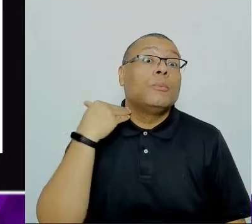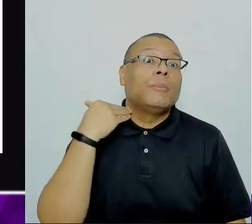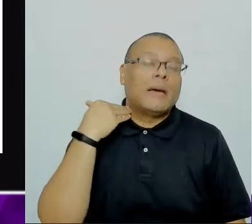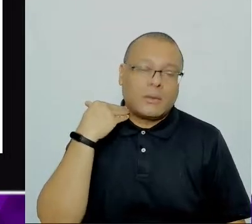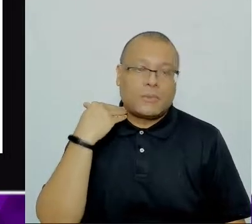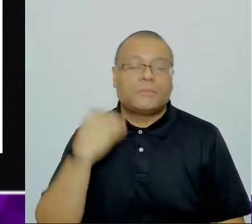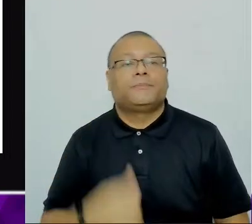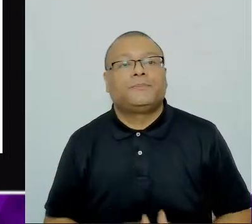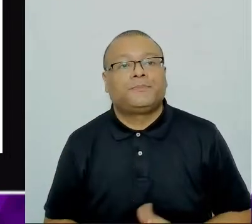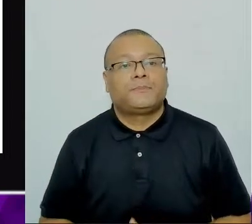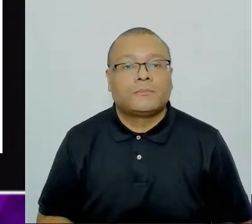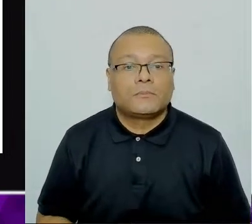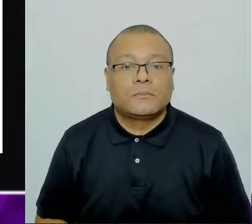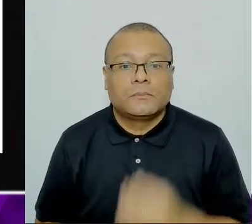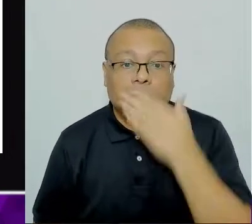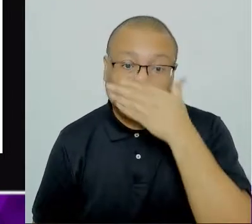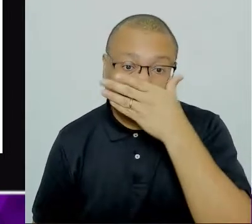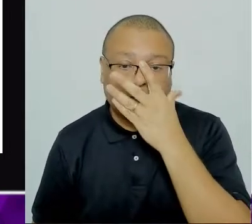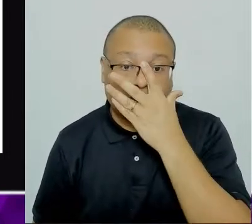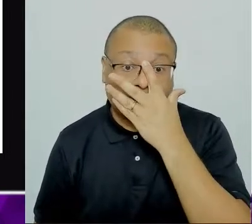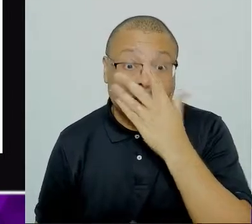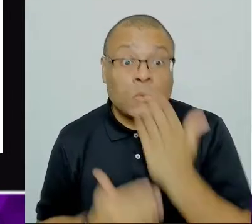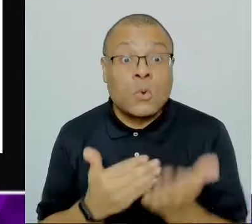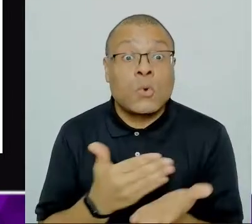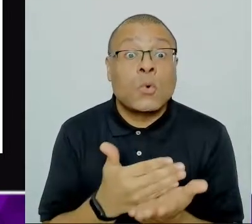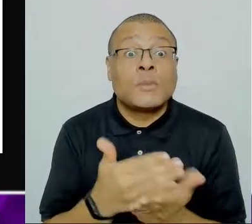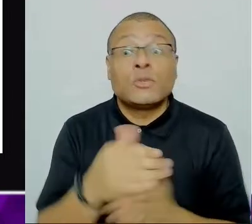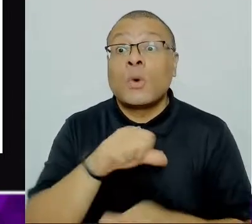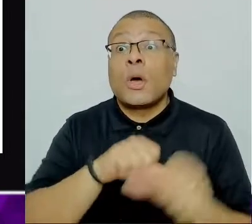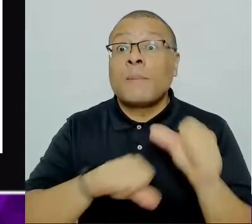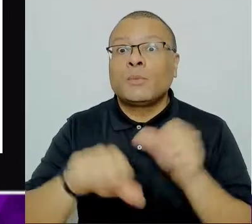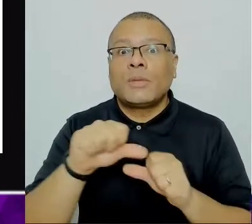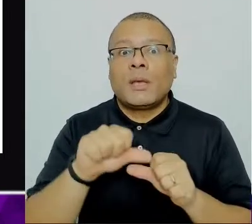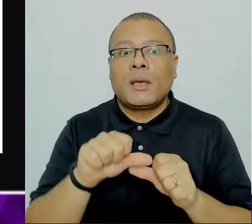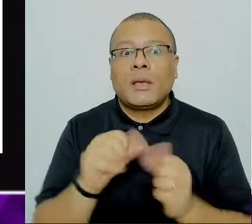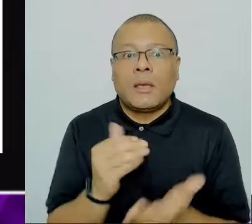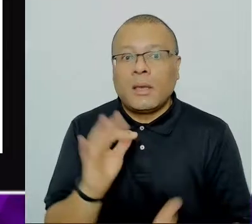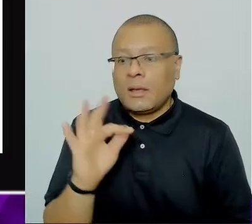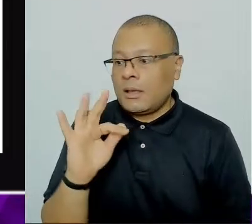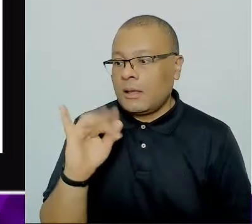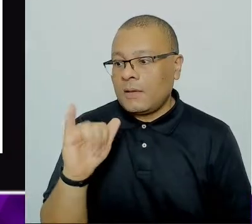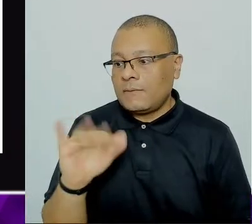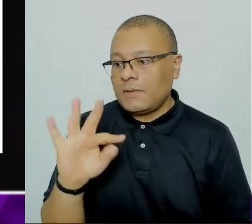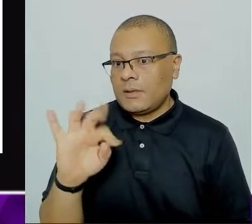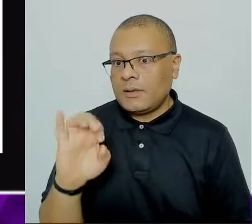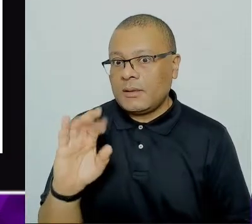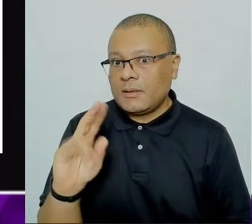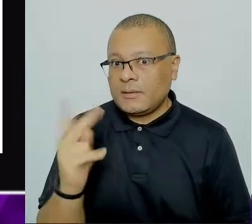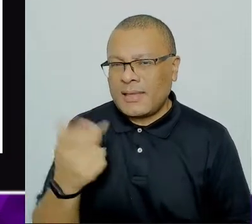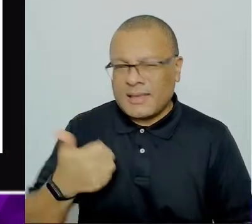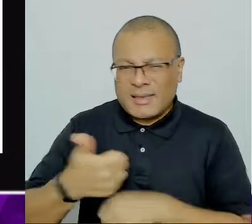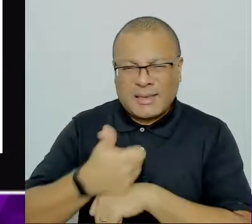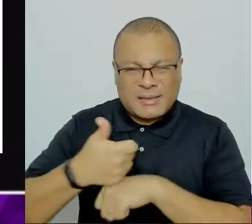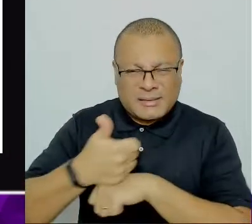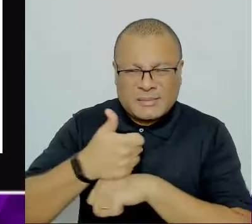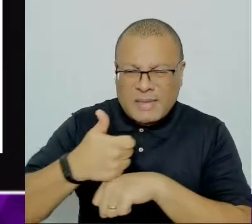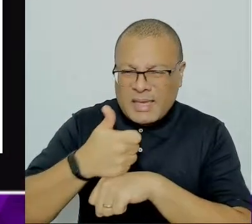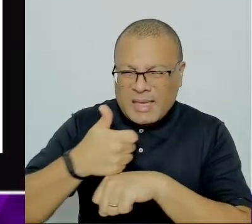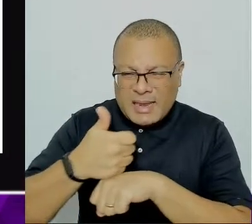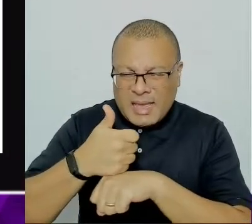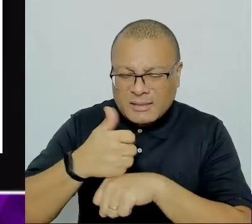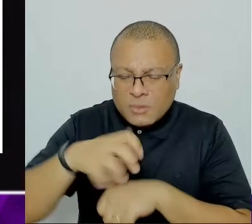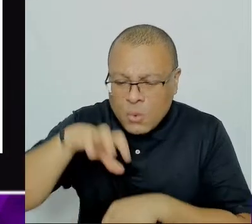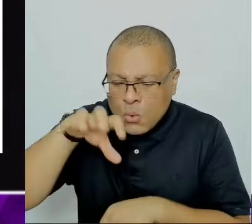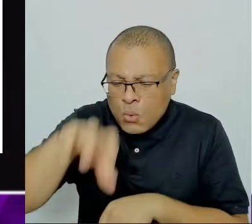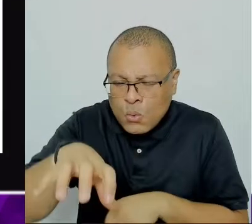banco. Começou a acontecer o quê? As fintechs. E as fintechs especializadas em um nicho ali